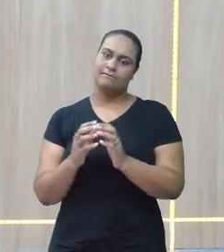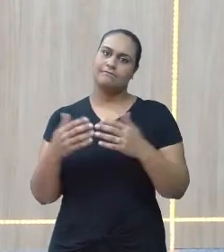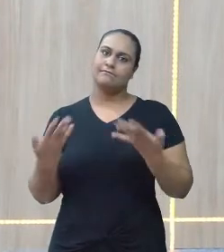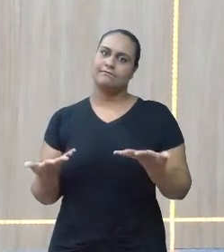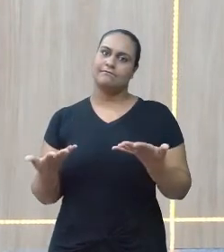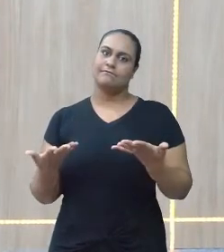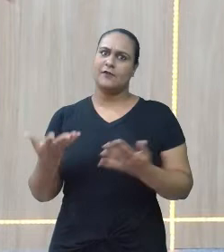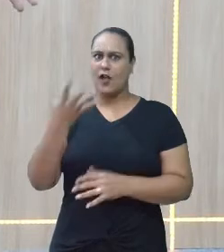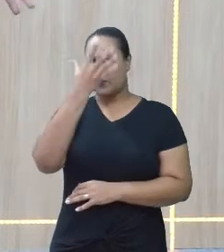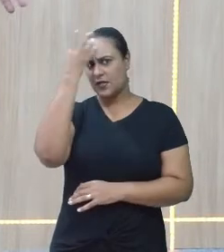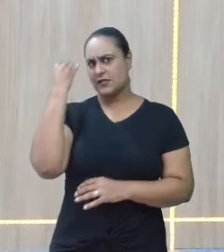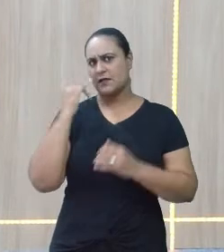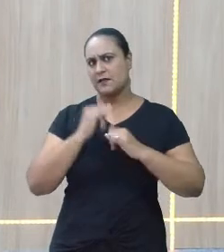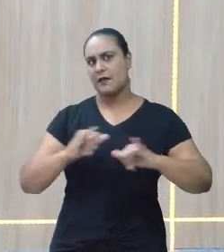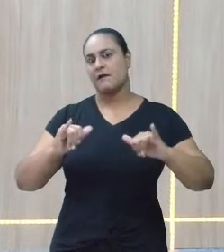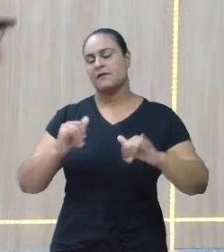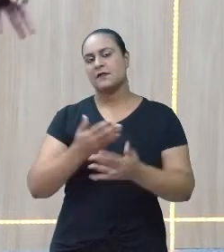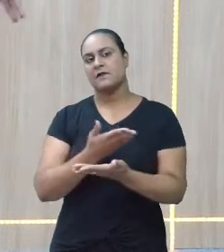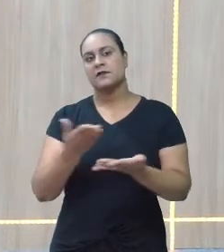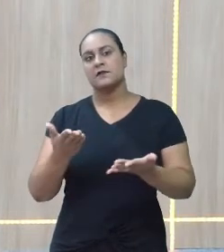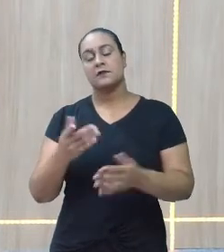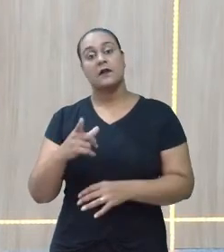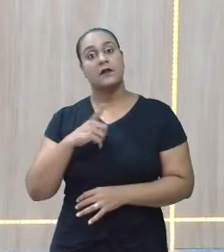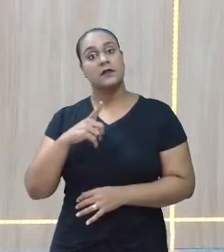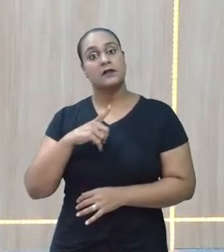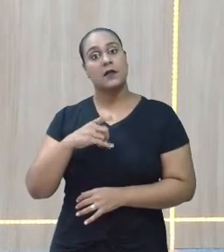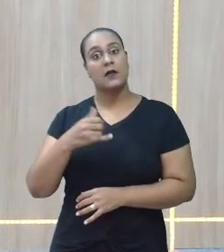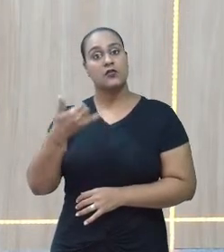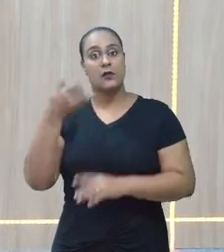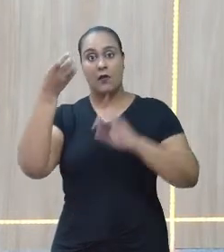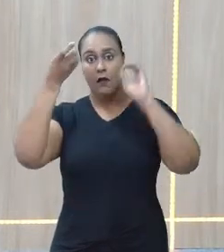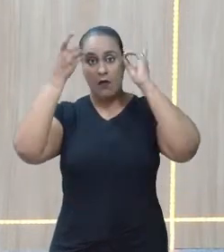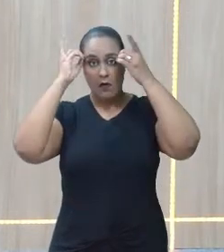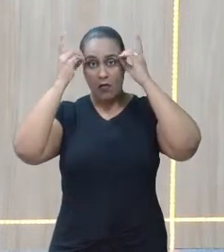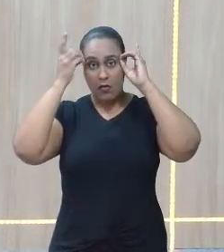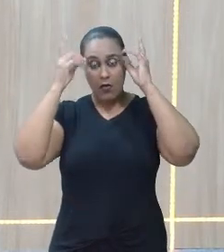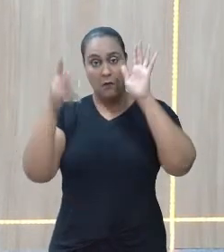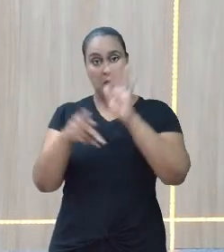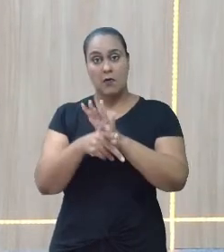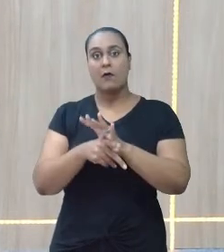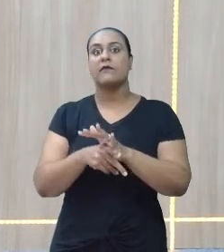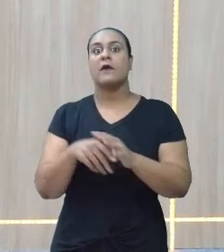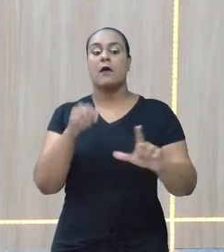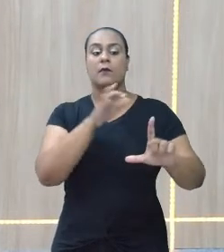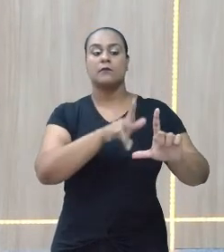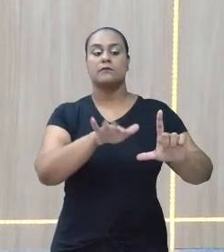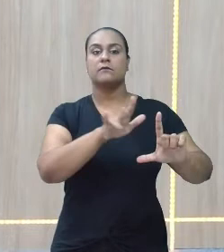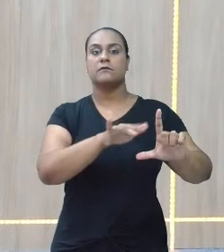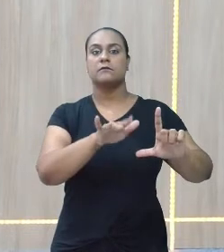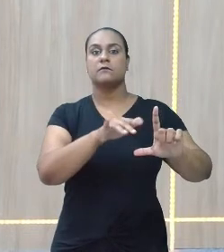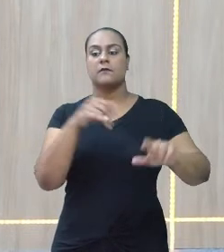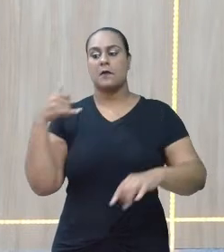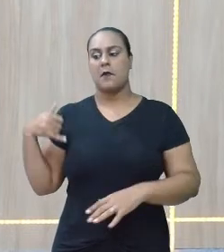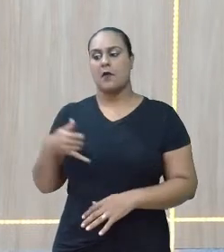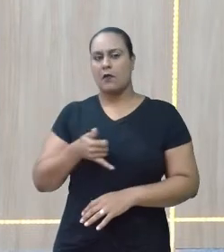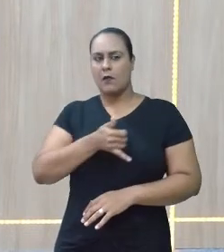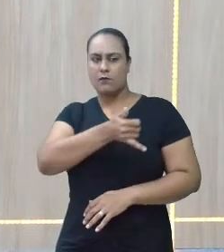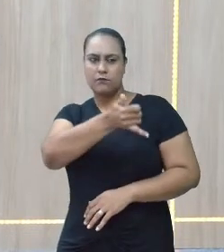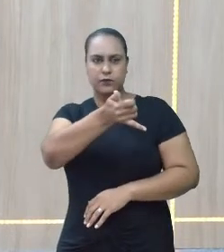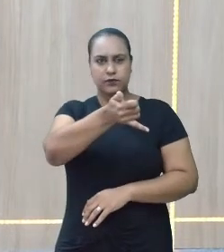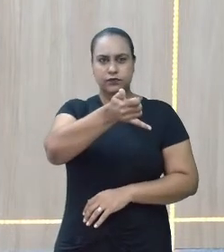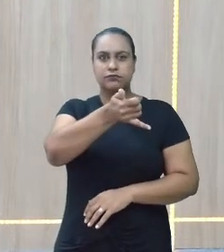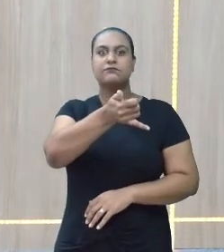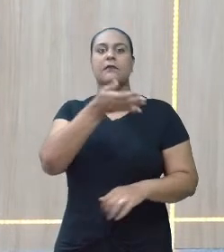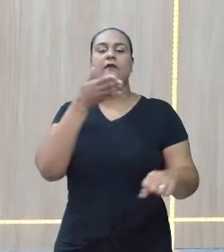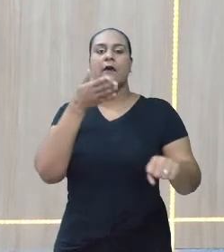ia esquecendo disso, vê só. Então você que tem um celular tipo Android, vai aparecer ali agora um QR Code para você posicionar a sua câmera e